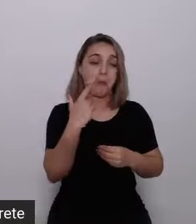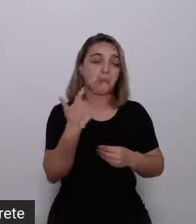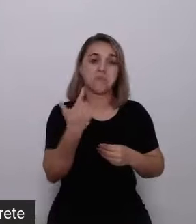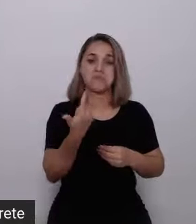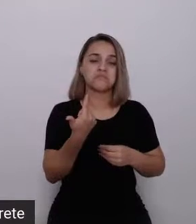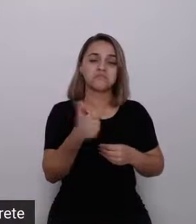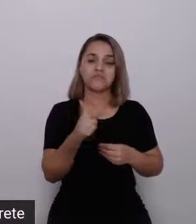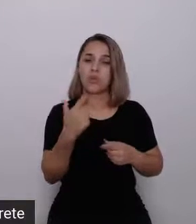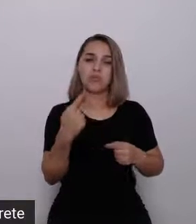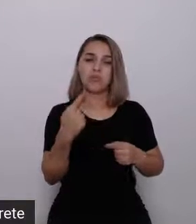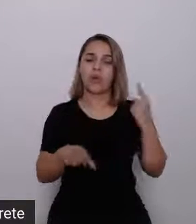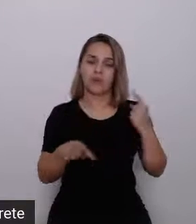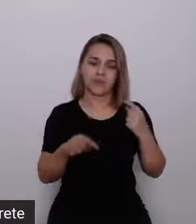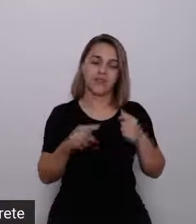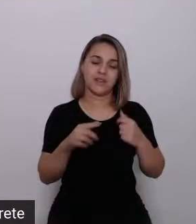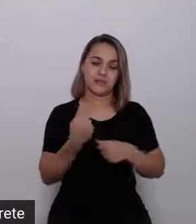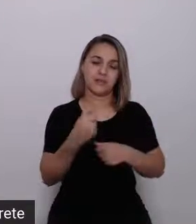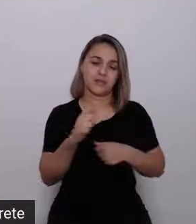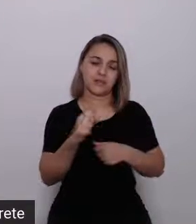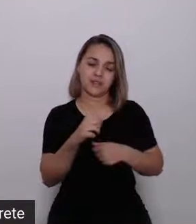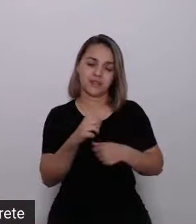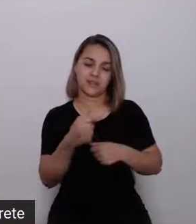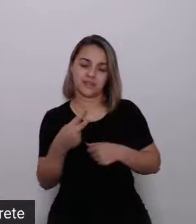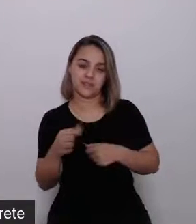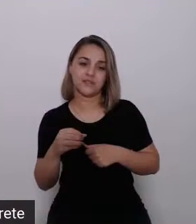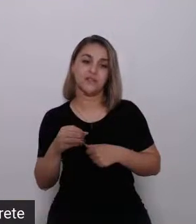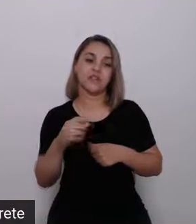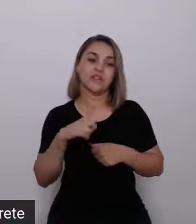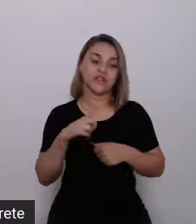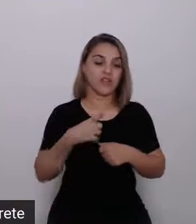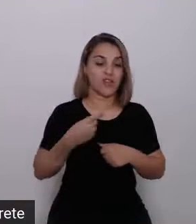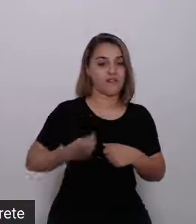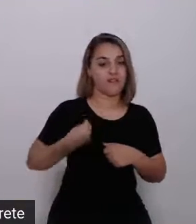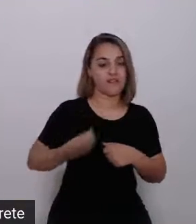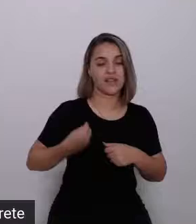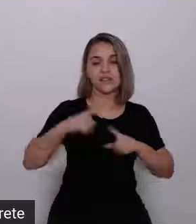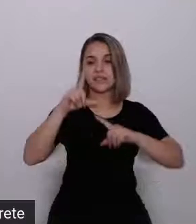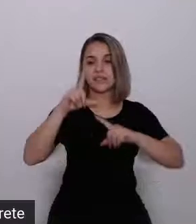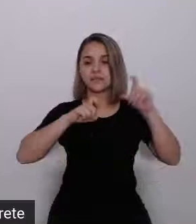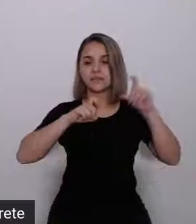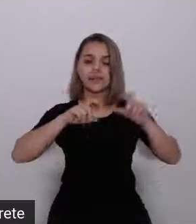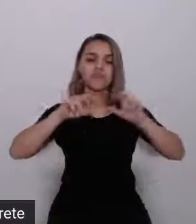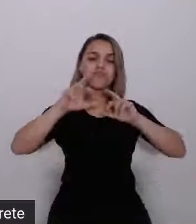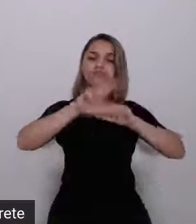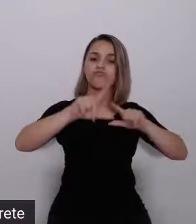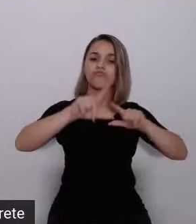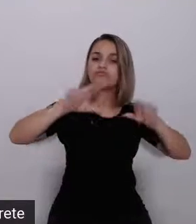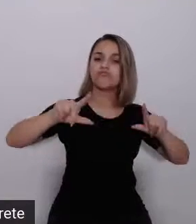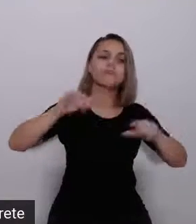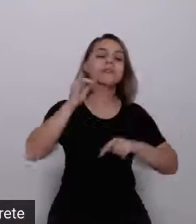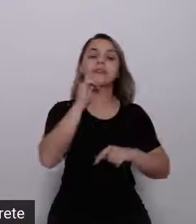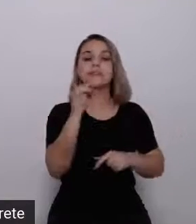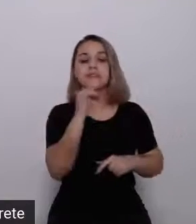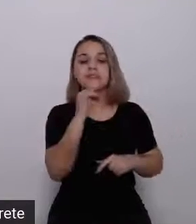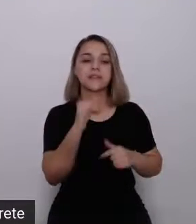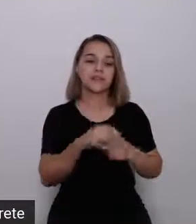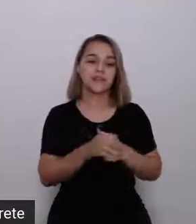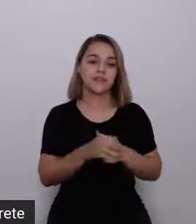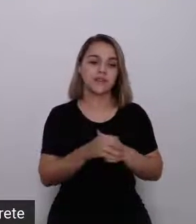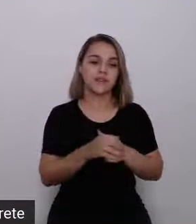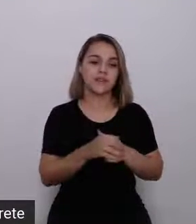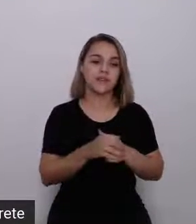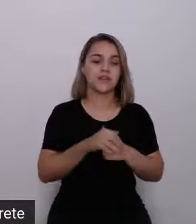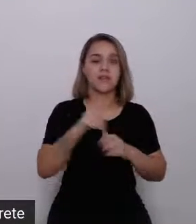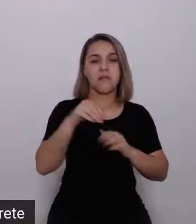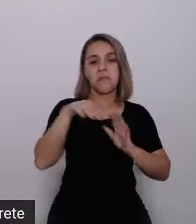entendeu? A gente devia estar discutindo é a presença de outras expressões. Então, por exemplo, eu escrevi sobre um calendário dos anos 30